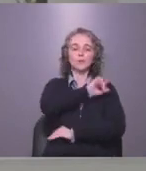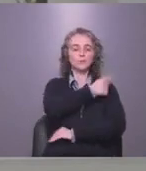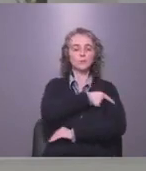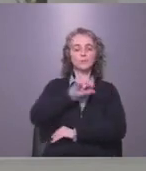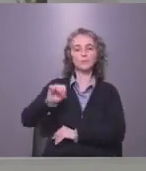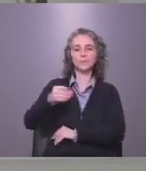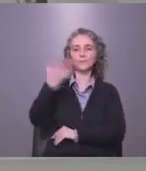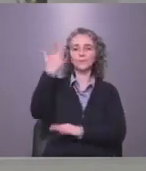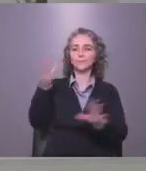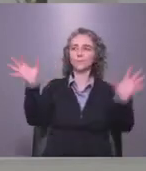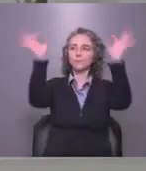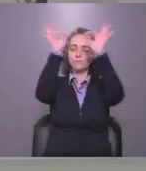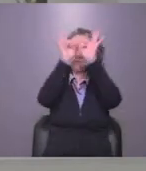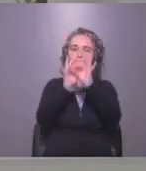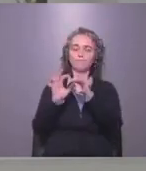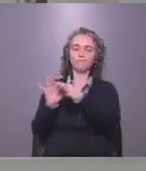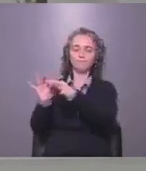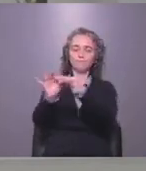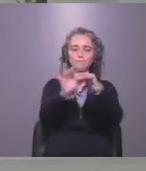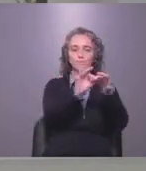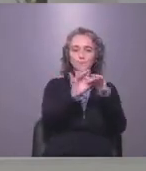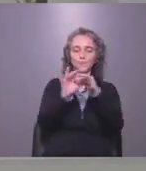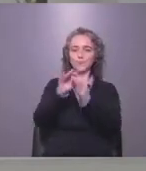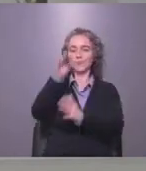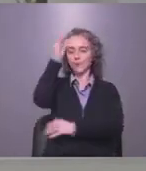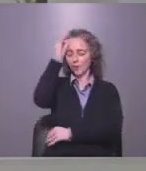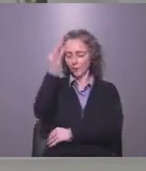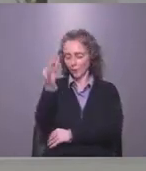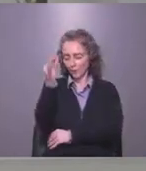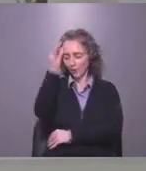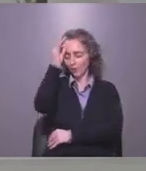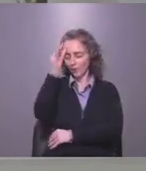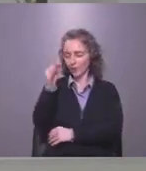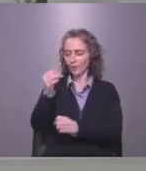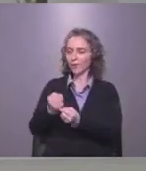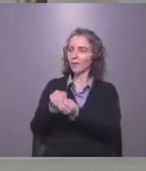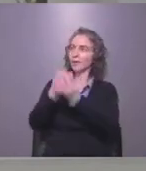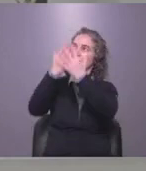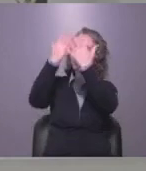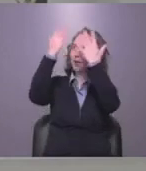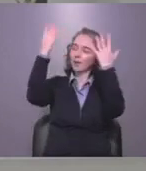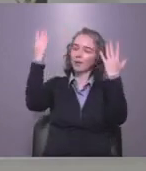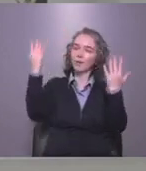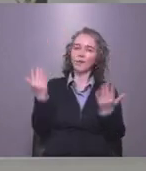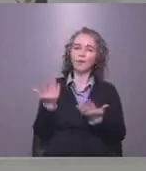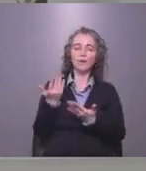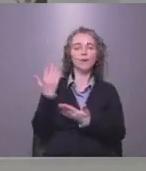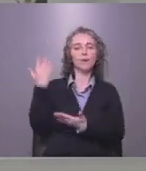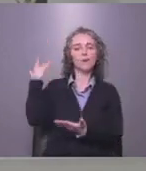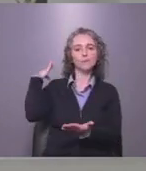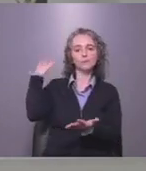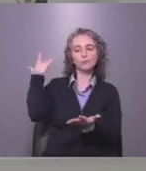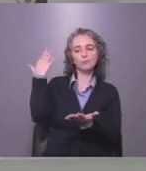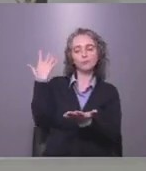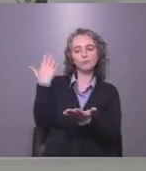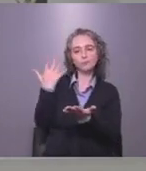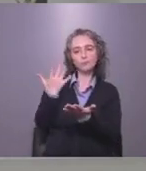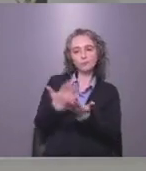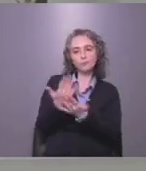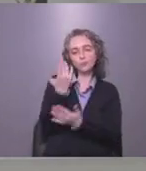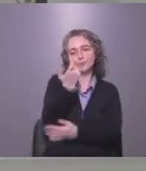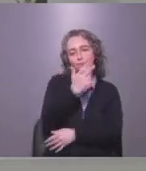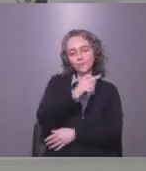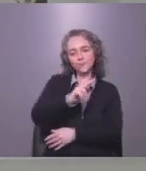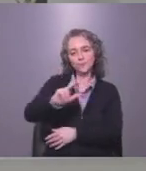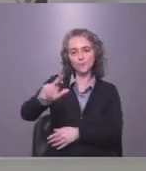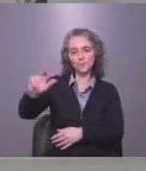unidade do Espírito Santo, toda a honra e toda a glória, por todos os